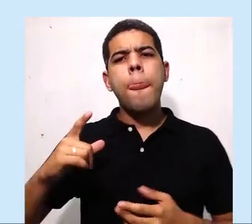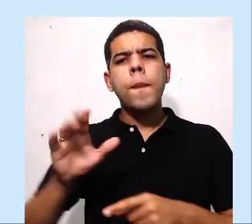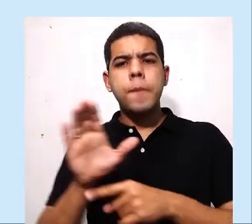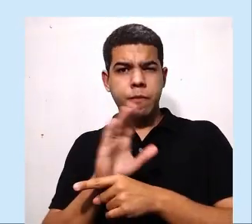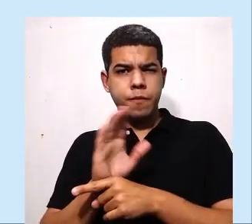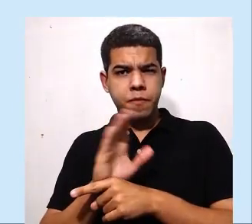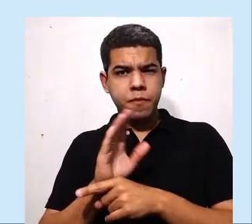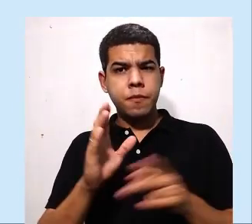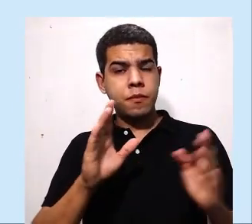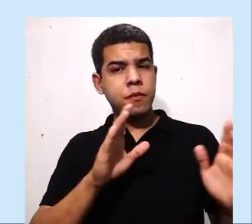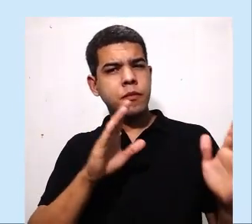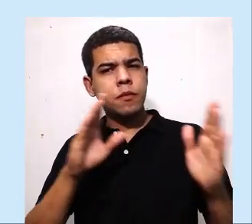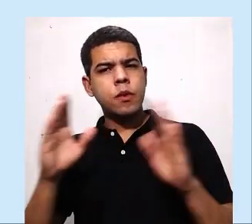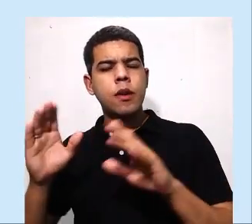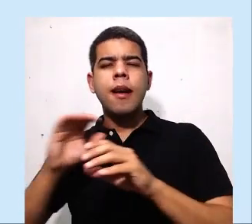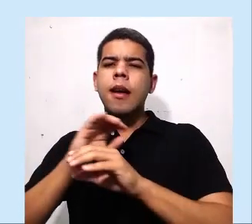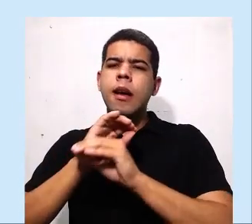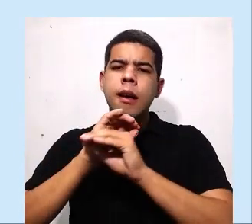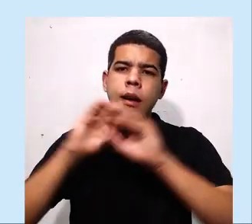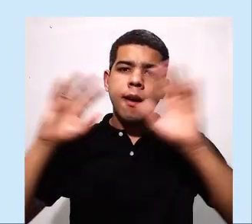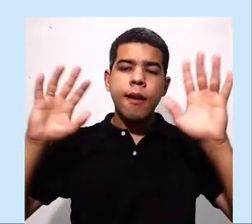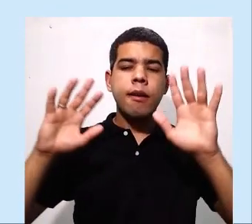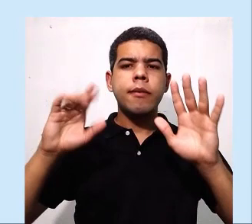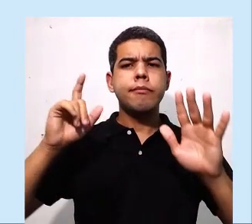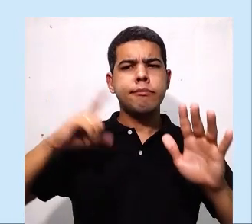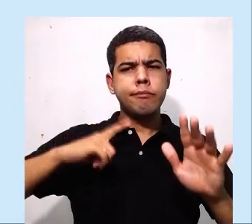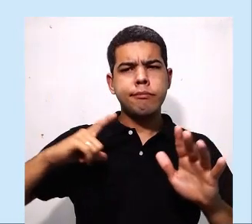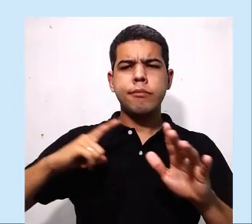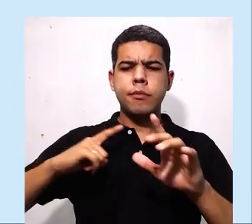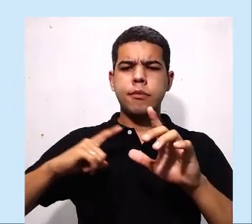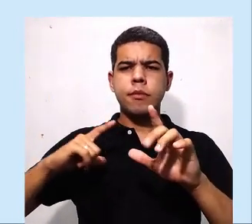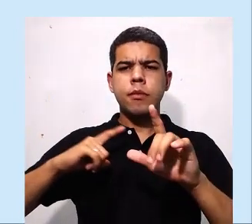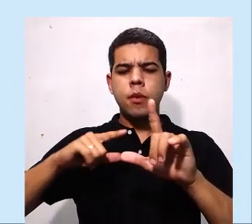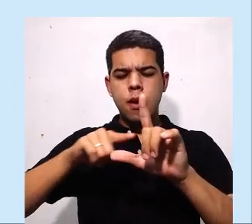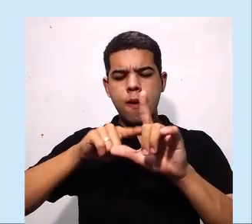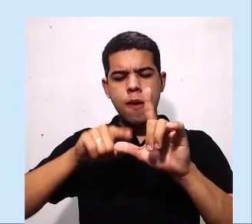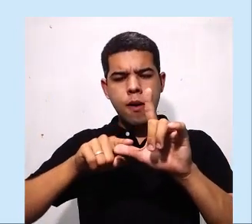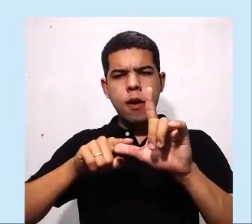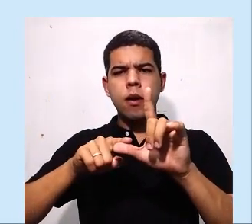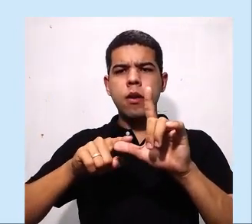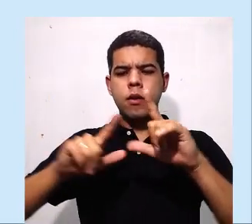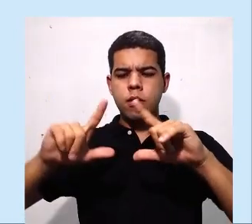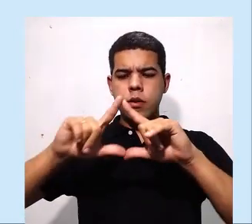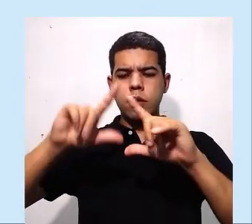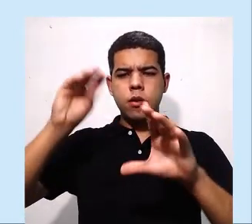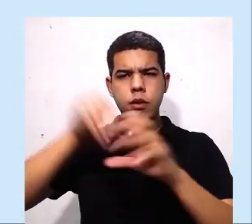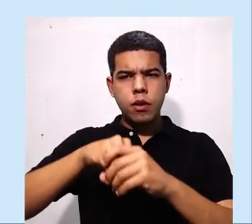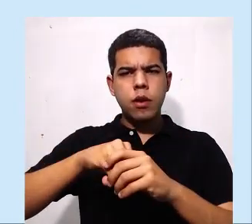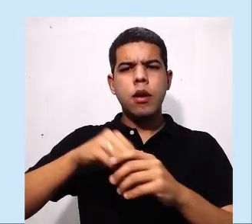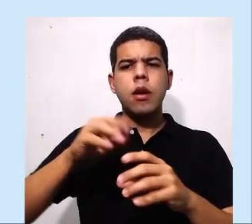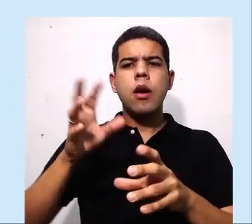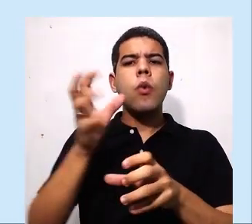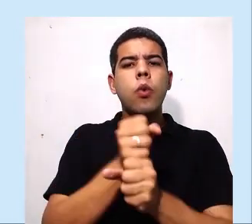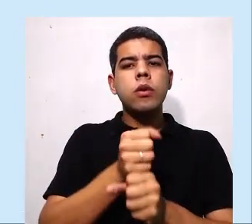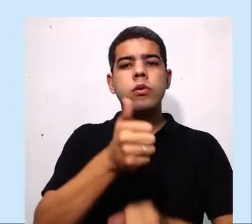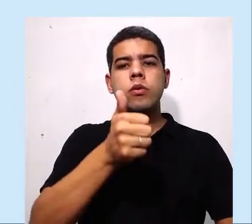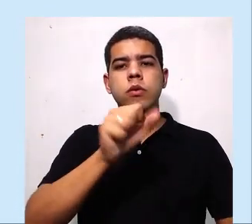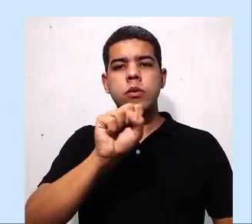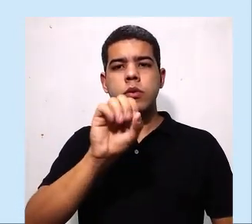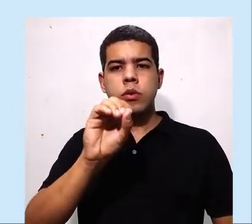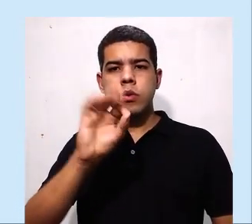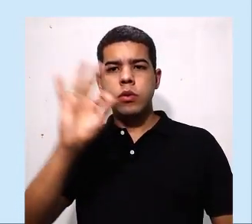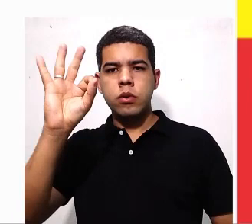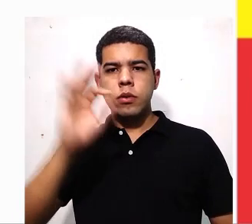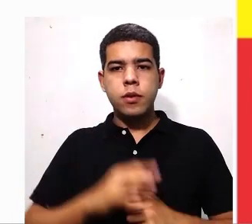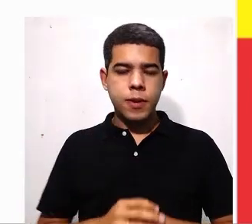180 para qualquer triângulo. Se eu somar seus ângulos internos, vai ser igual a 180. Beleza?